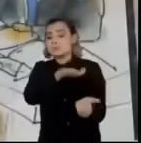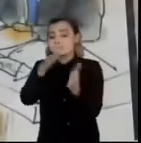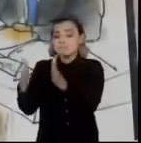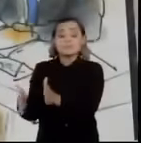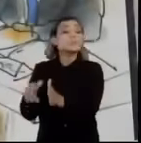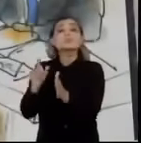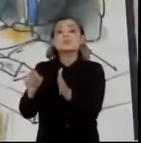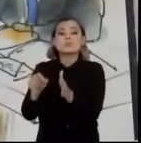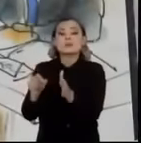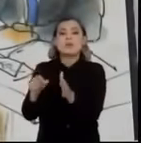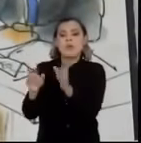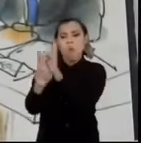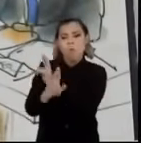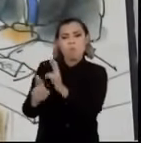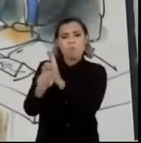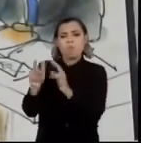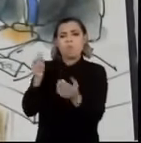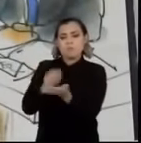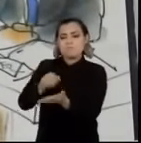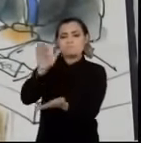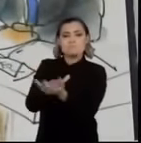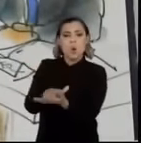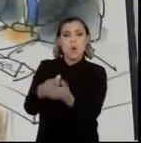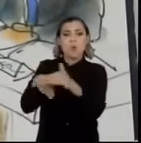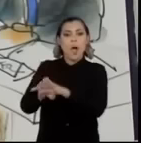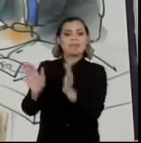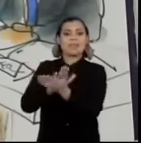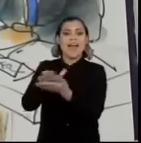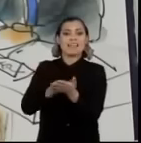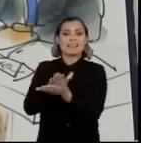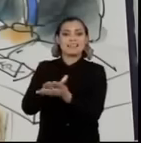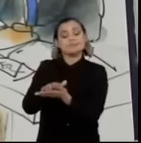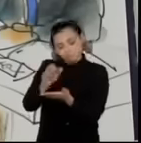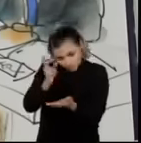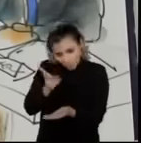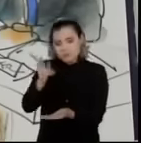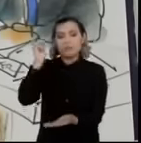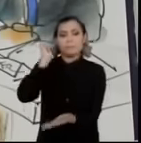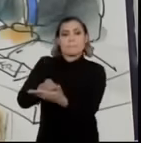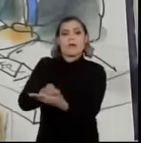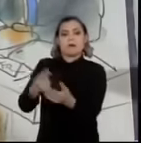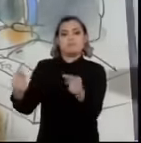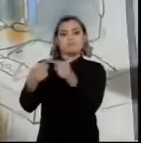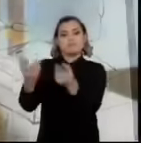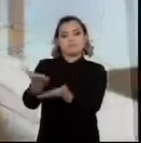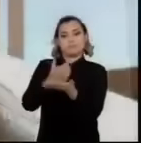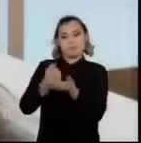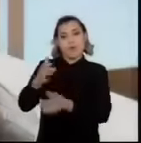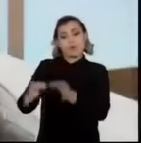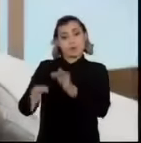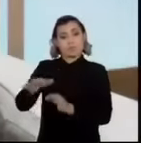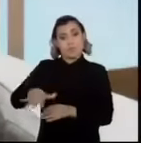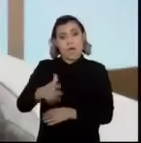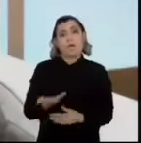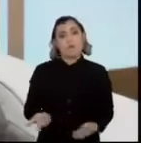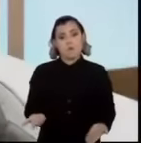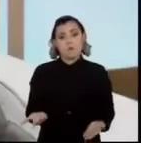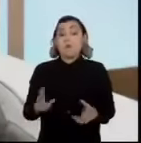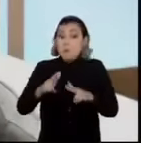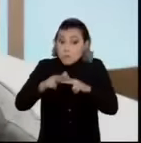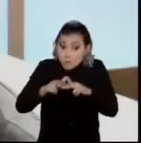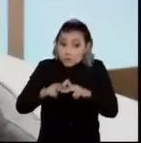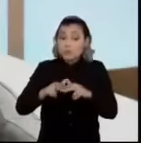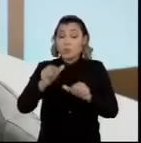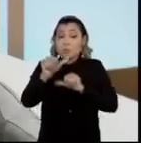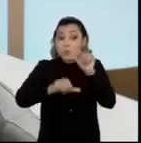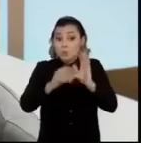construídos os autos, para que eles não caiam, seja na esfera administrativa ou eventualmente na judicial. Para isso, inclusive, quando se alterou